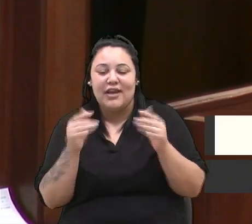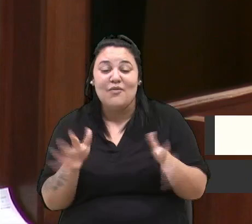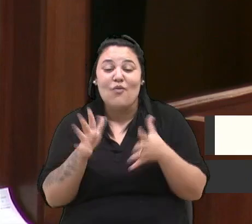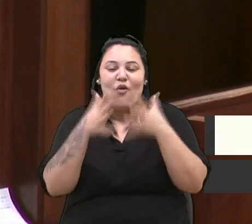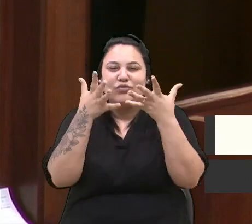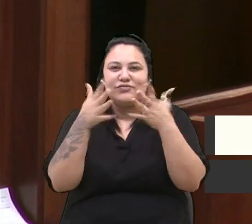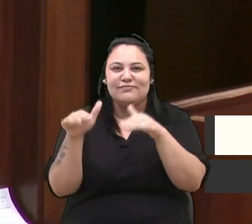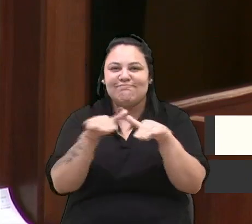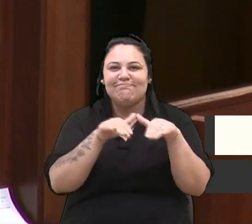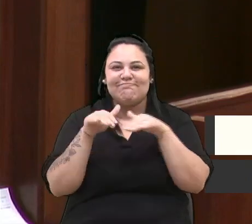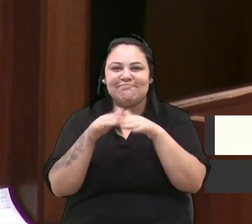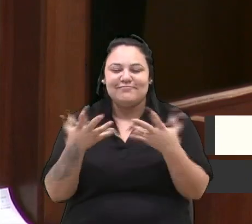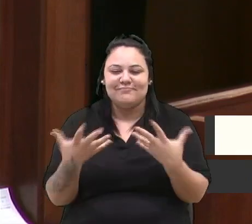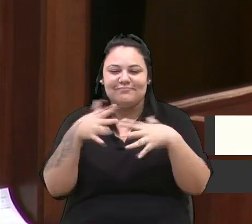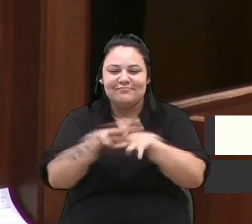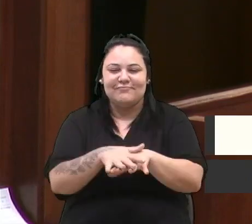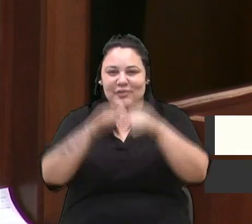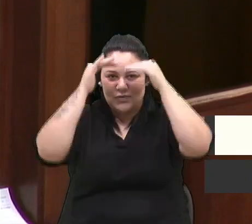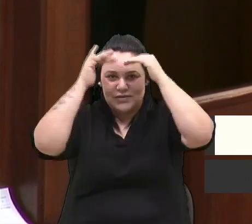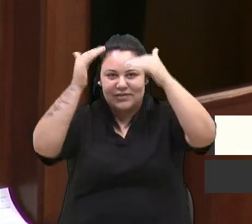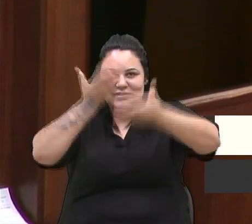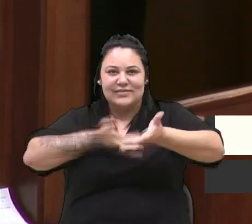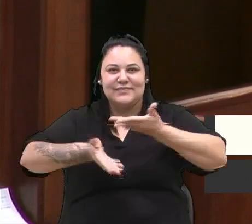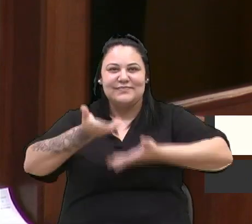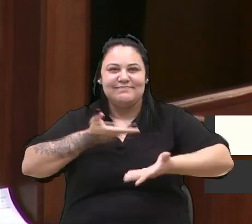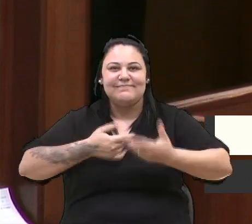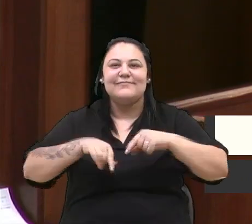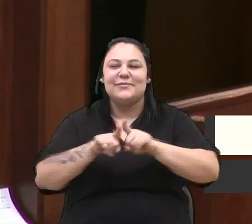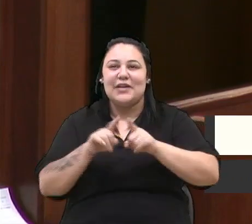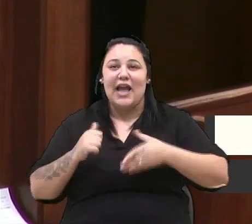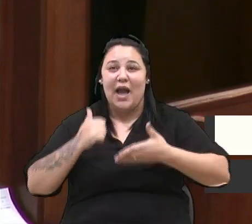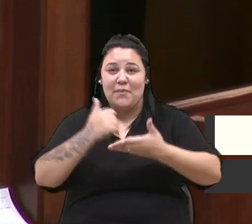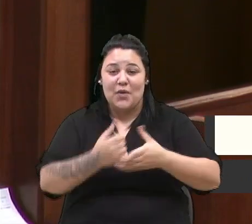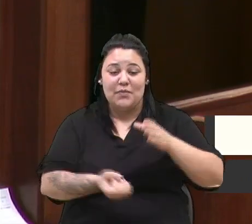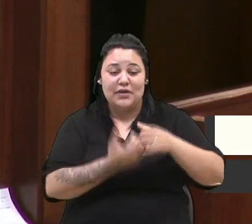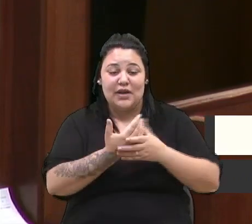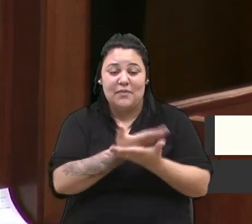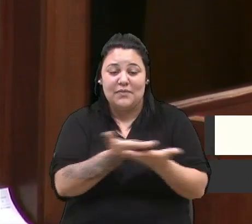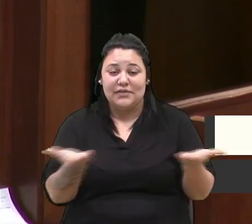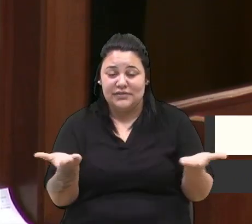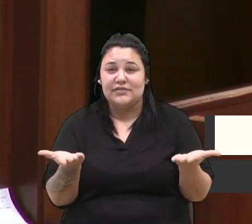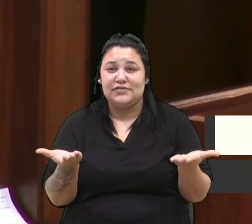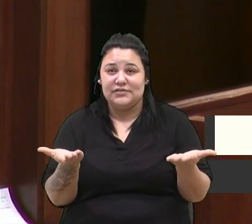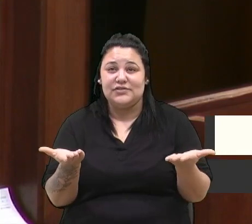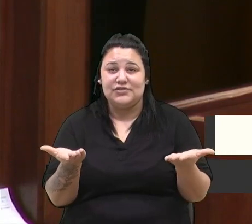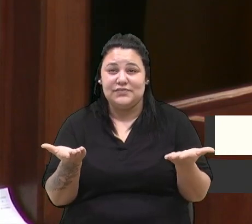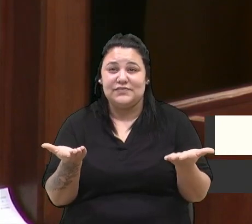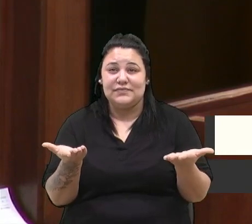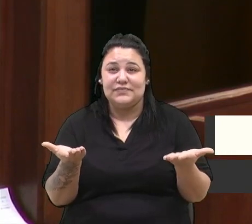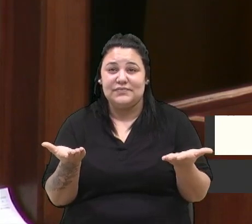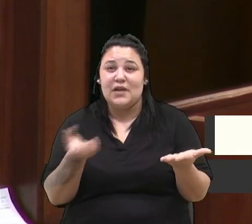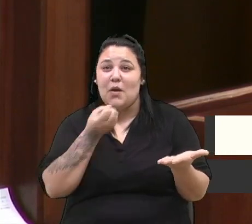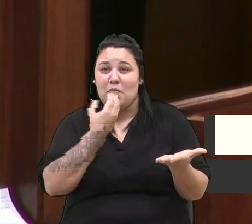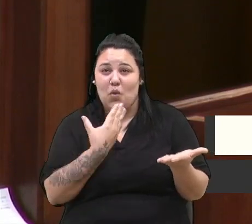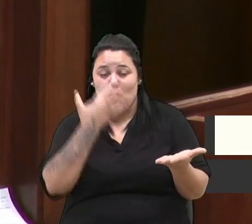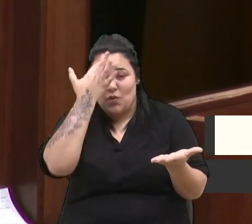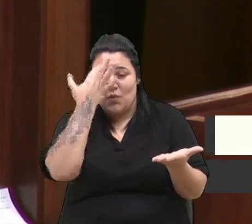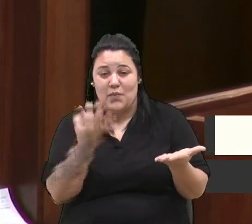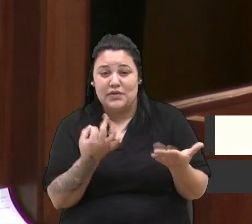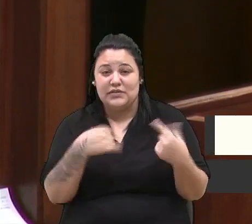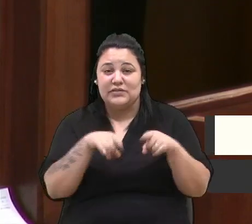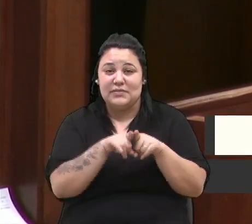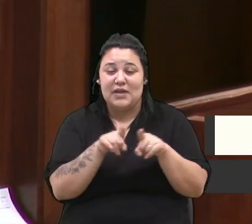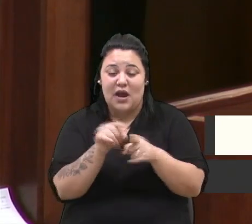social e o respeito mútuo. Contribui para criar ambientes de tolerância e compreensão entre